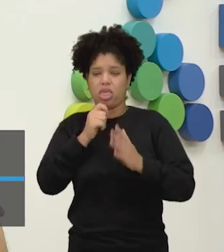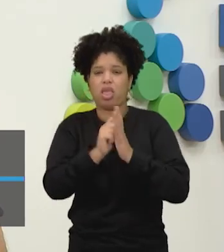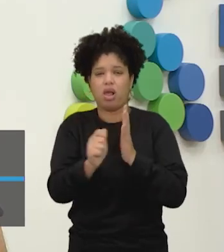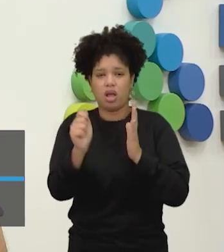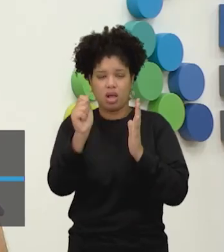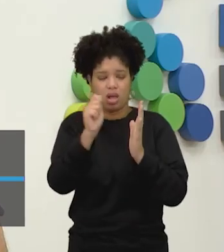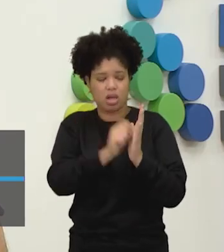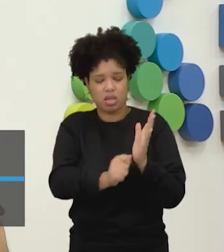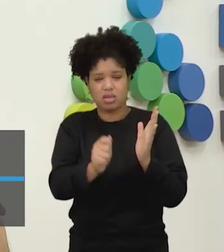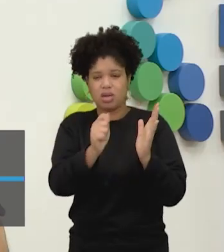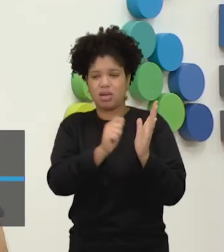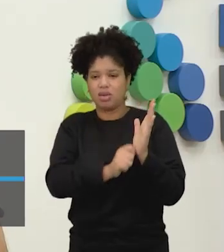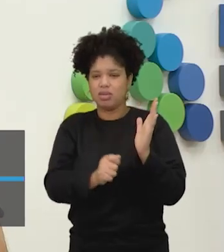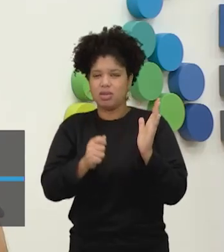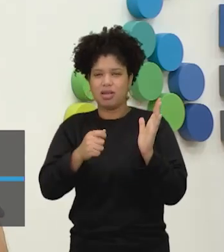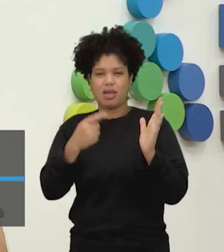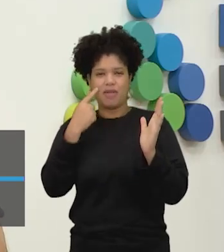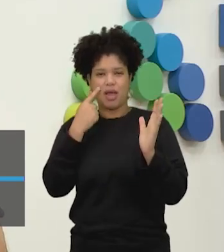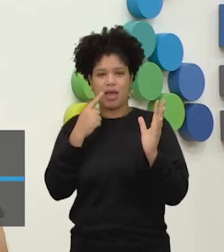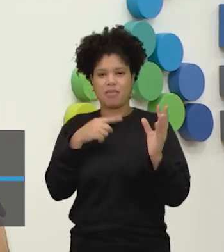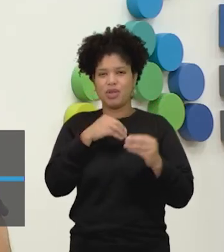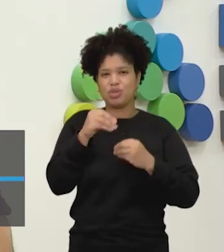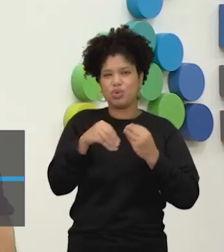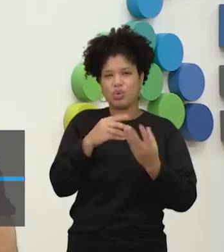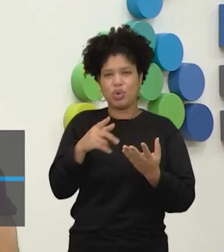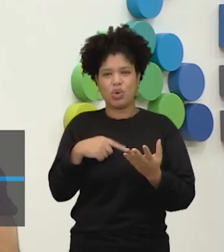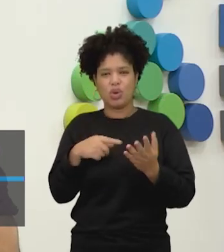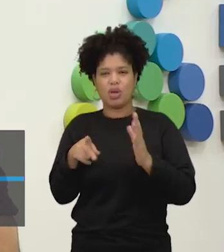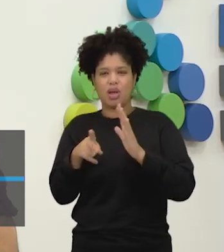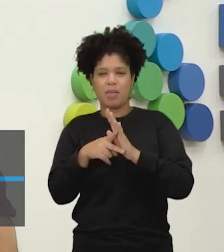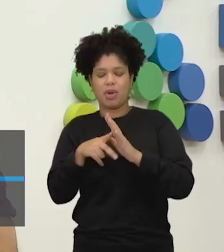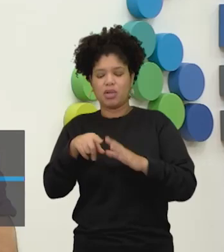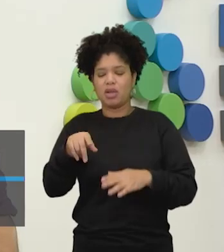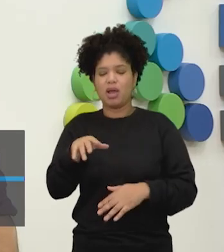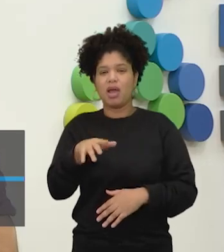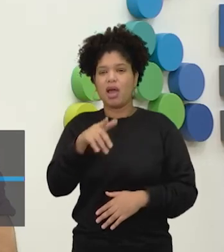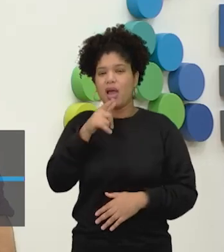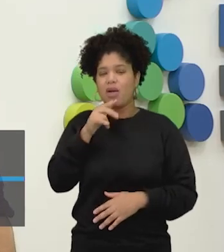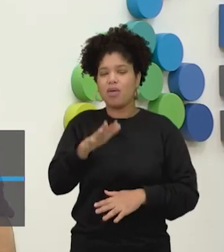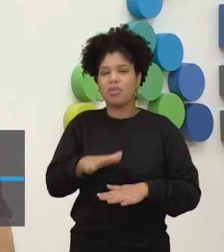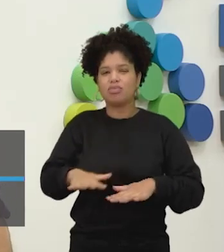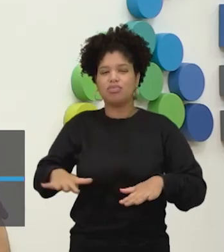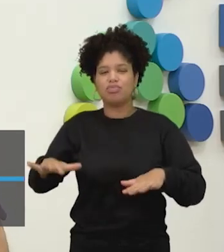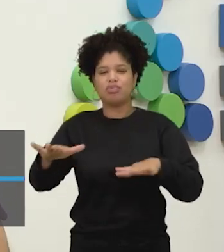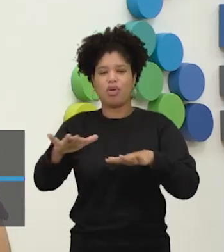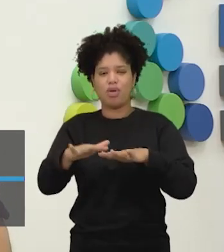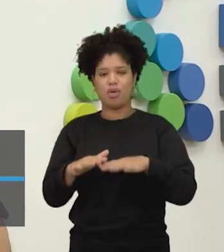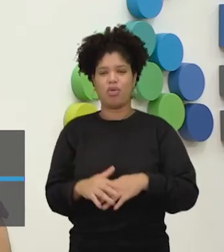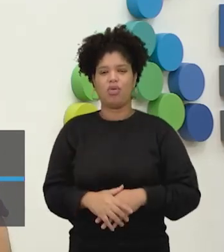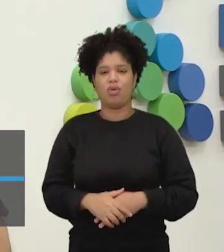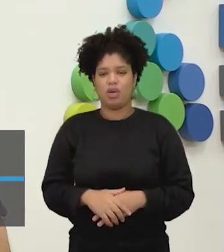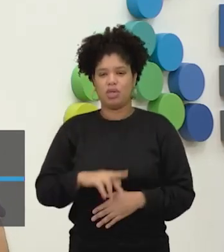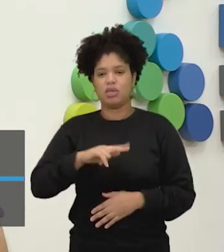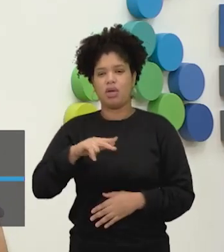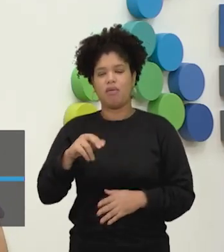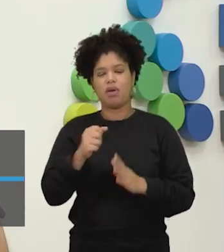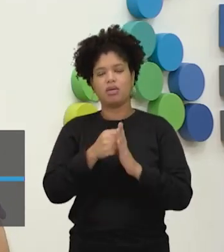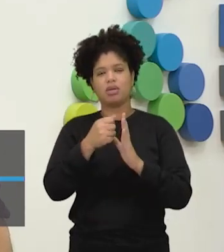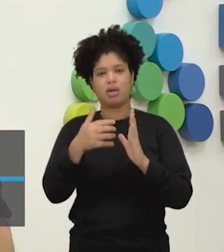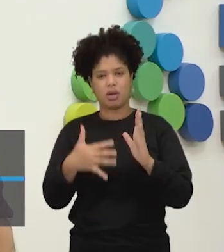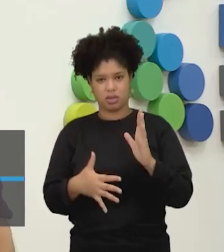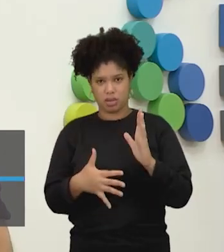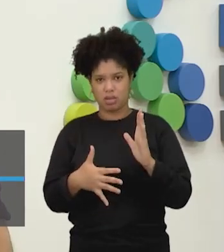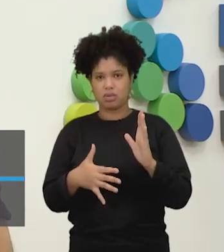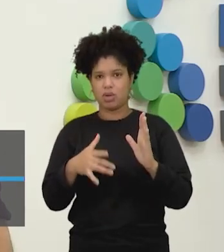traz de maneira estilística bem maravilhosa. Ele mistura as diatomáceas da lagoa, né? E vai trazendo elementos.